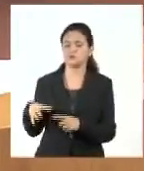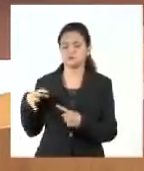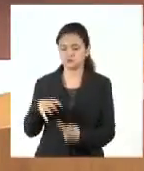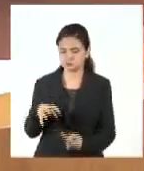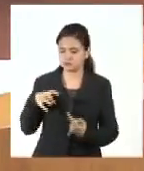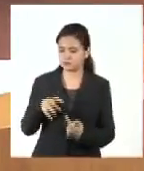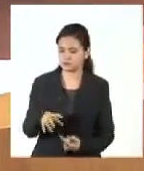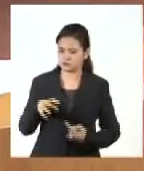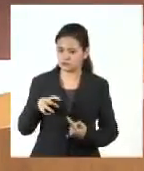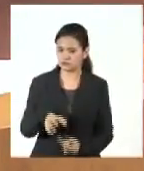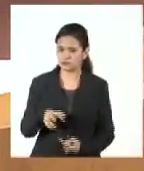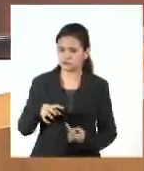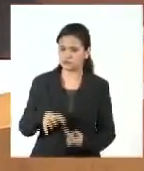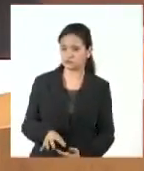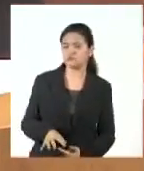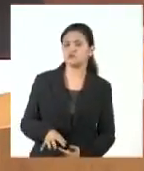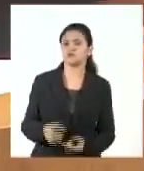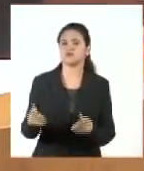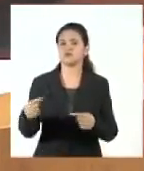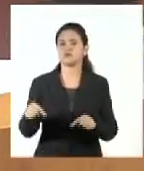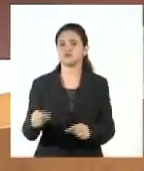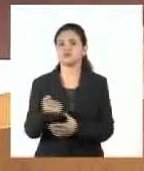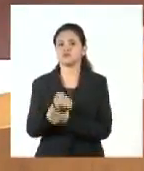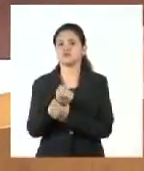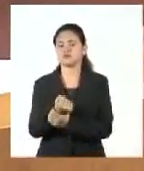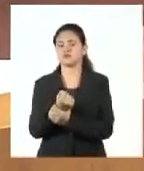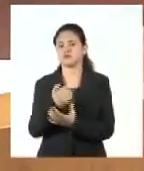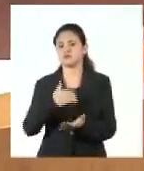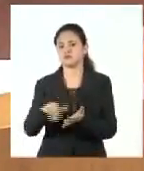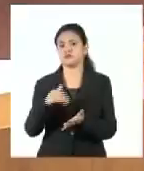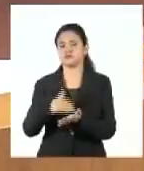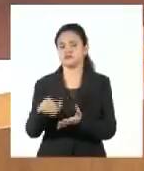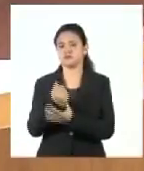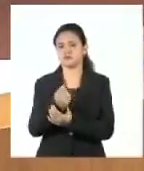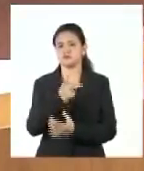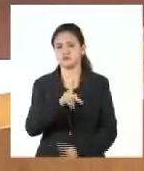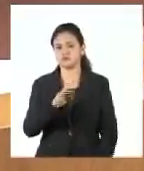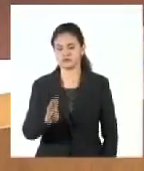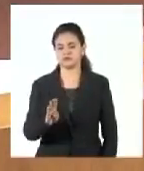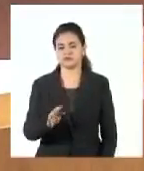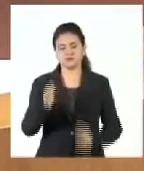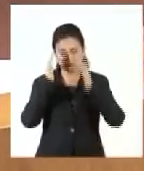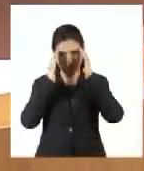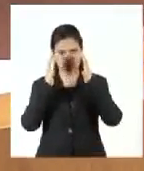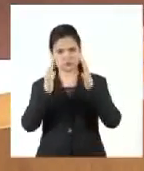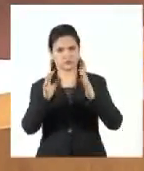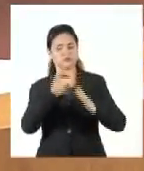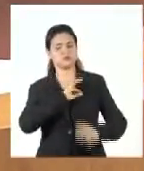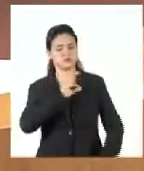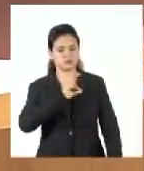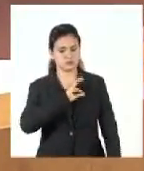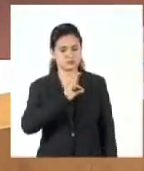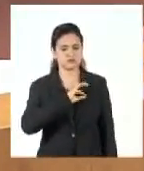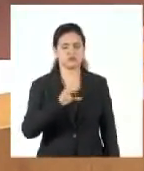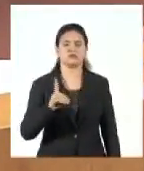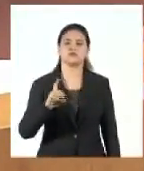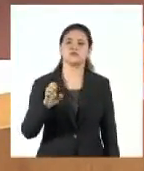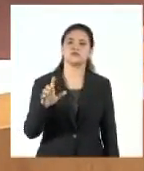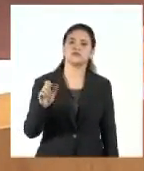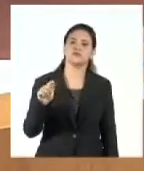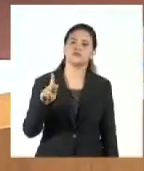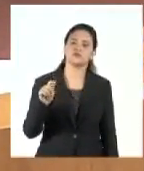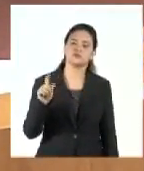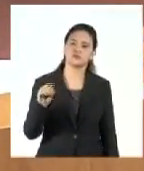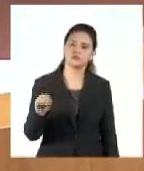o trabalho de Jefferson Portela. Com todo respeito ao policial, delegado Jefferson